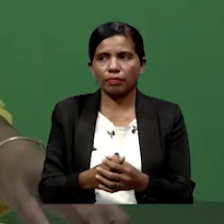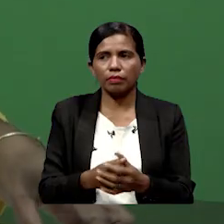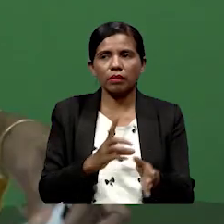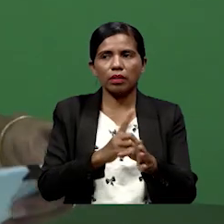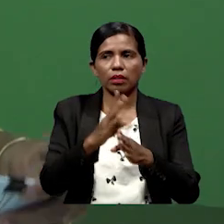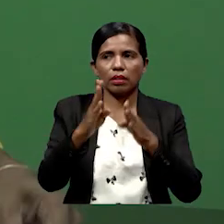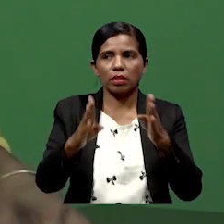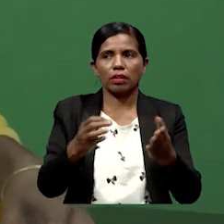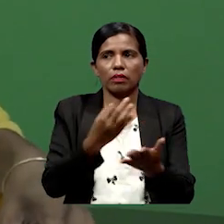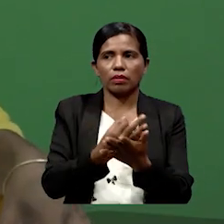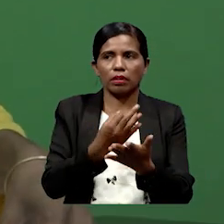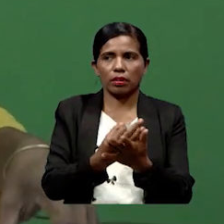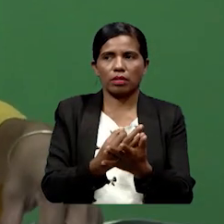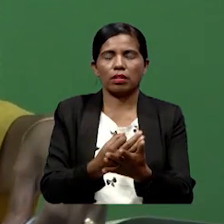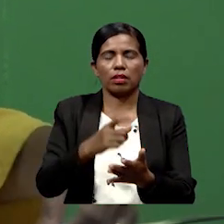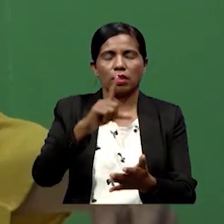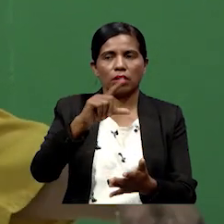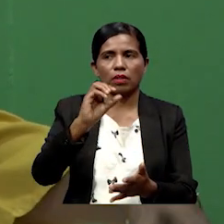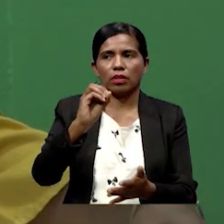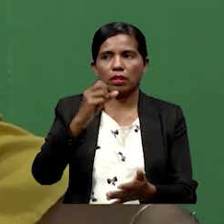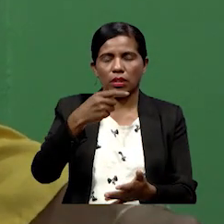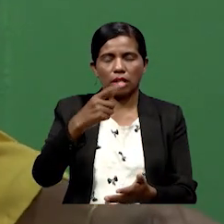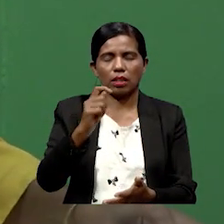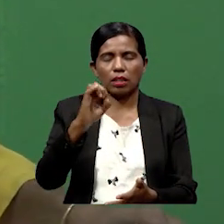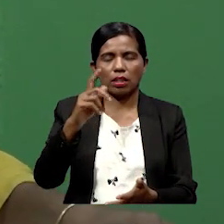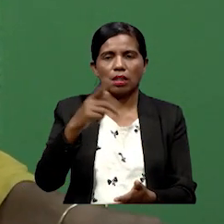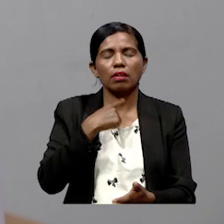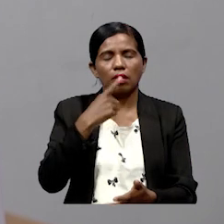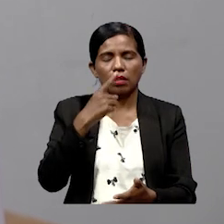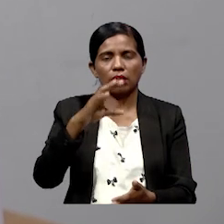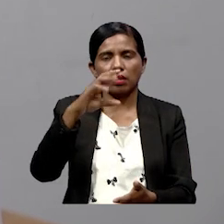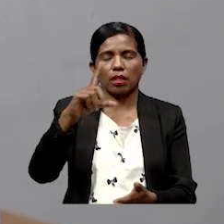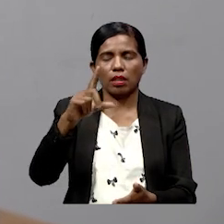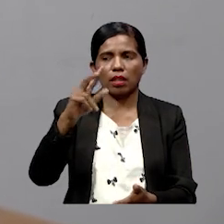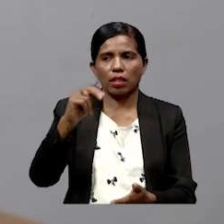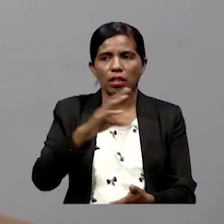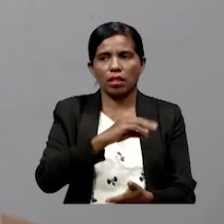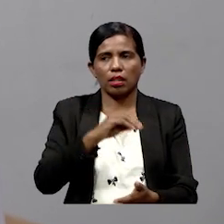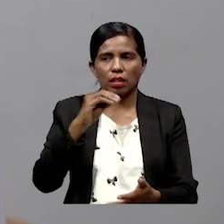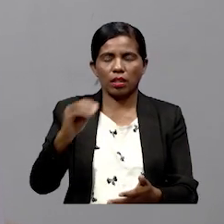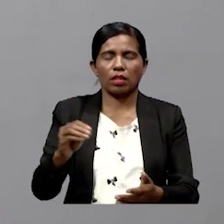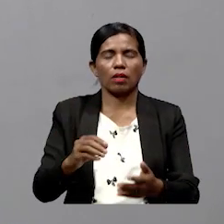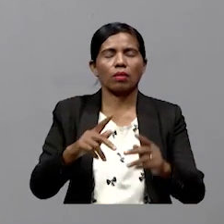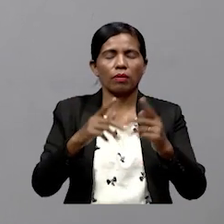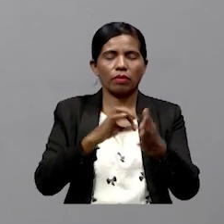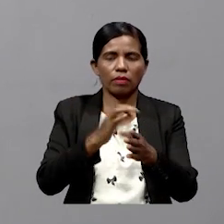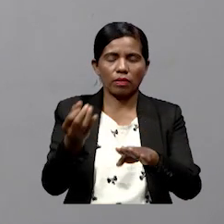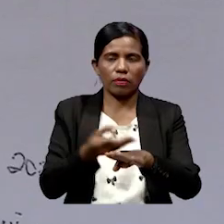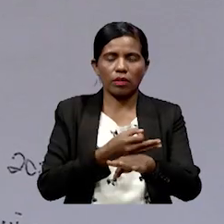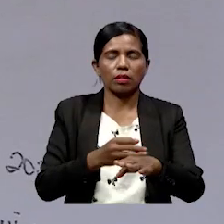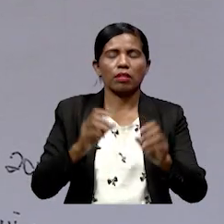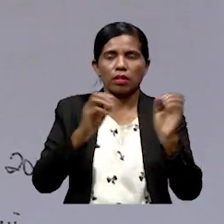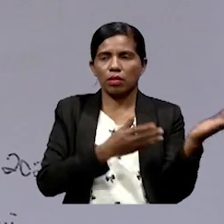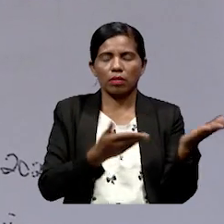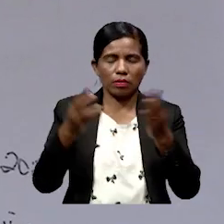Diretora Finança Centro Logística Nacional explica. CLN verifica ona documento Companhia Siranian, no haruko ona ba